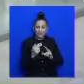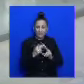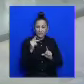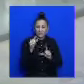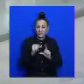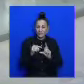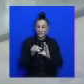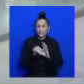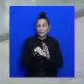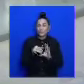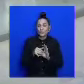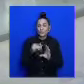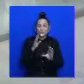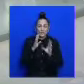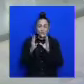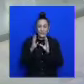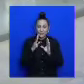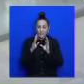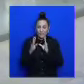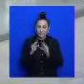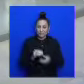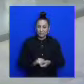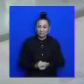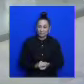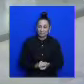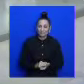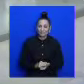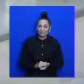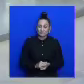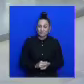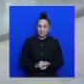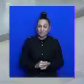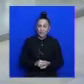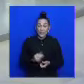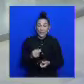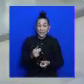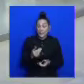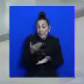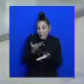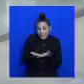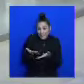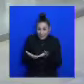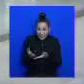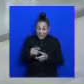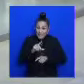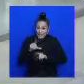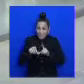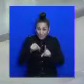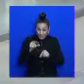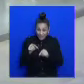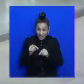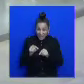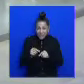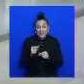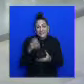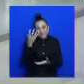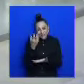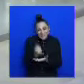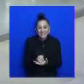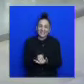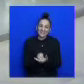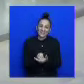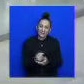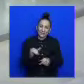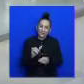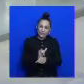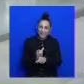da Caixa e da RedeTV, pelo YouTube e pelo Facebook. E para não perder nenhum sorteio, se inscreva no canal e ative o sininho